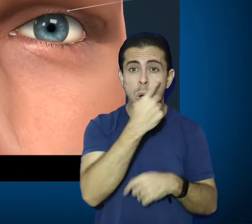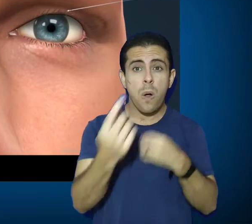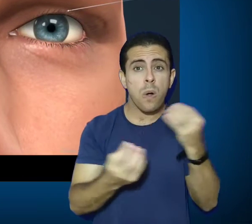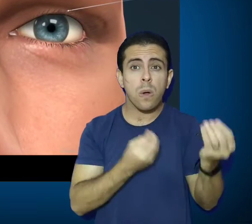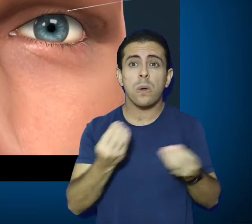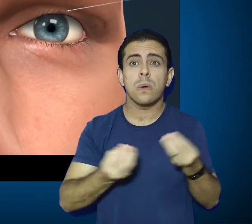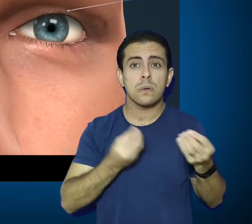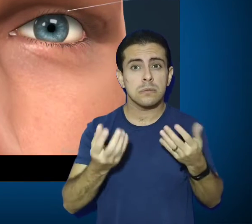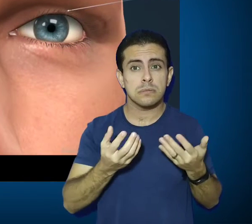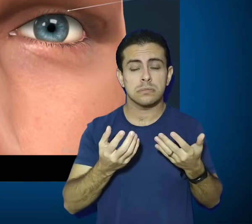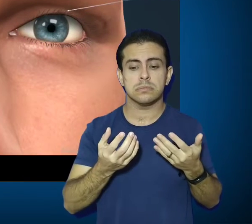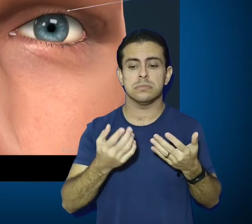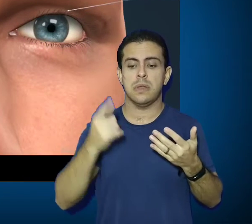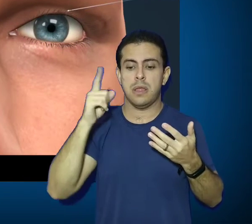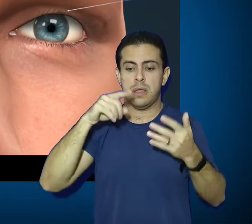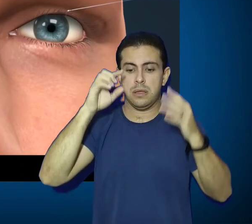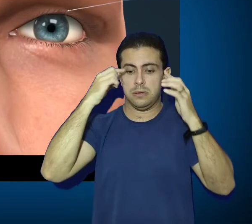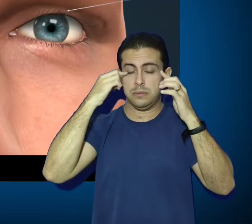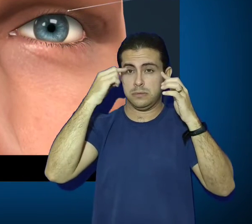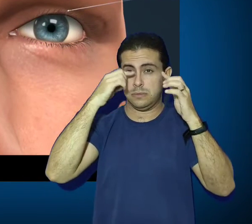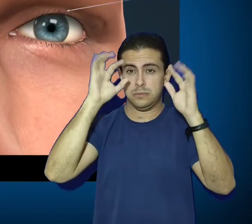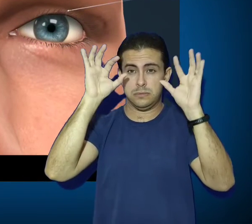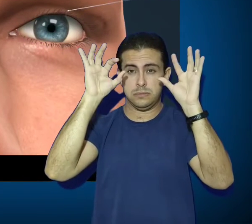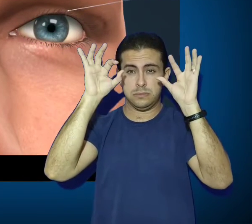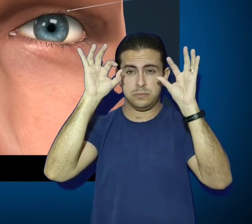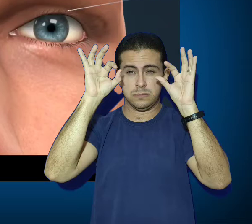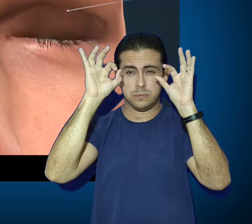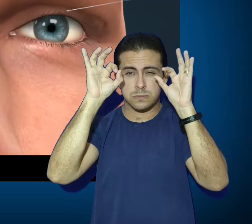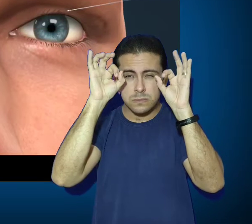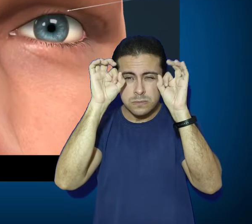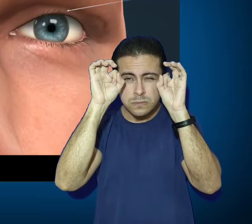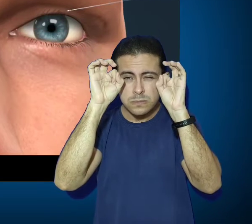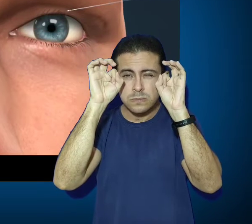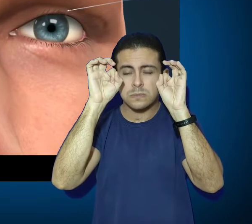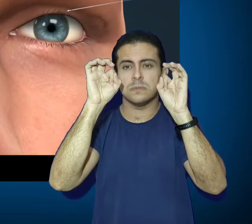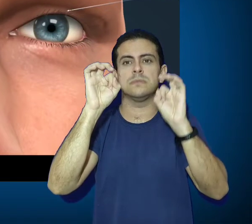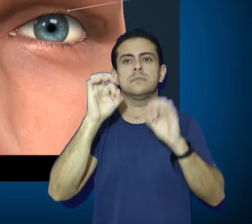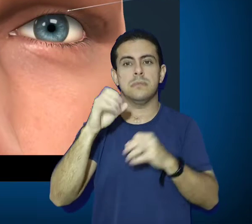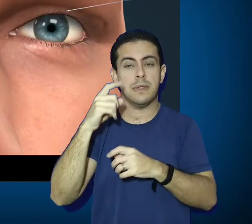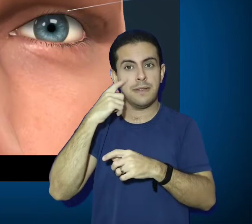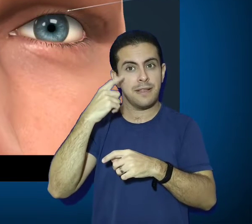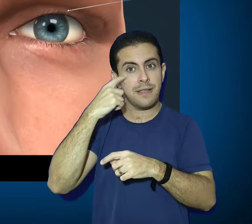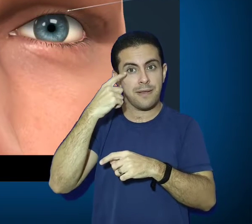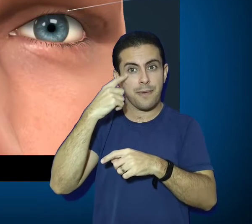comporta. É um orifício na íris, preto,